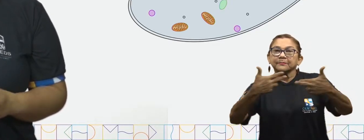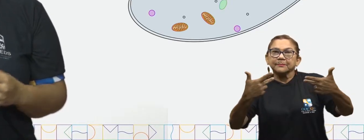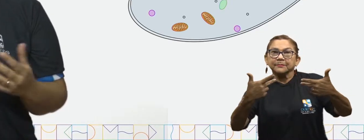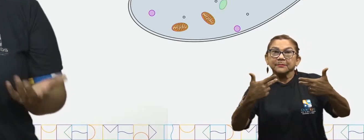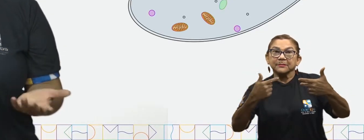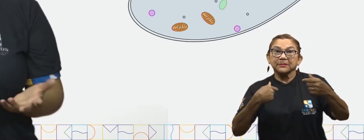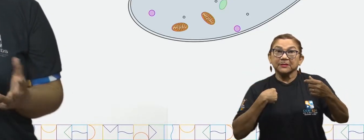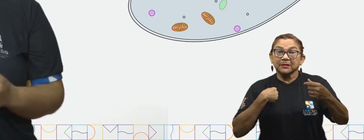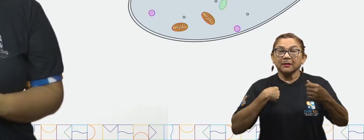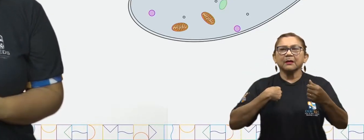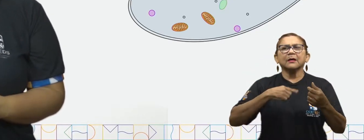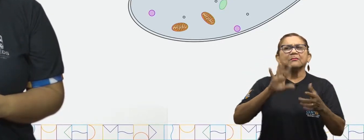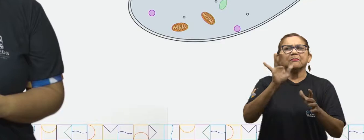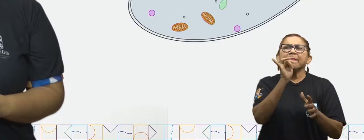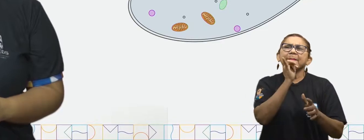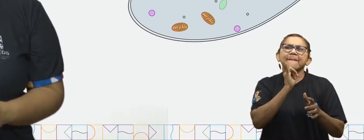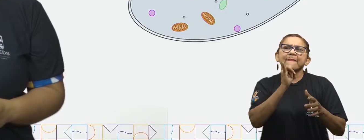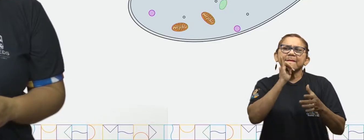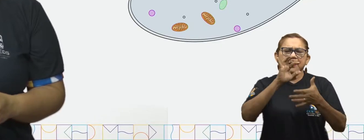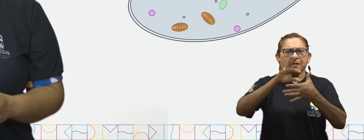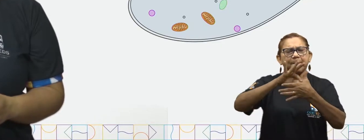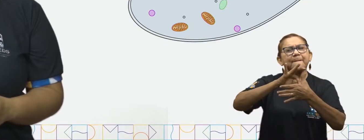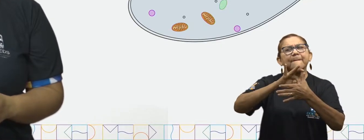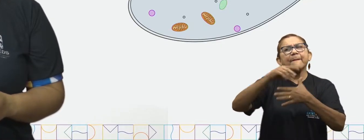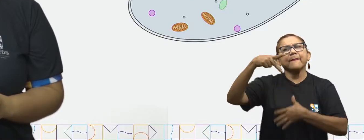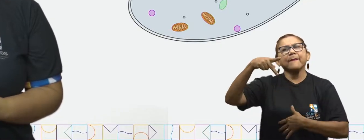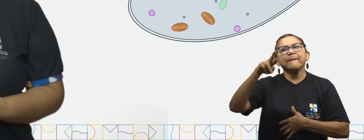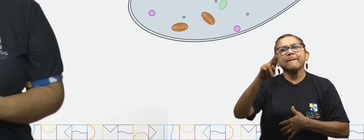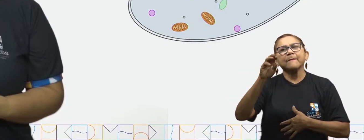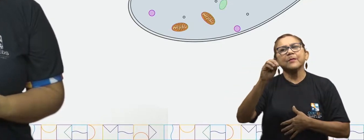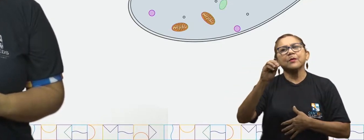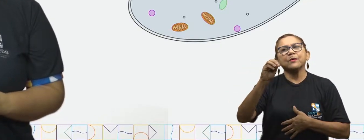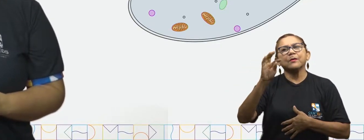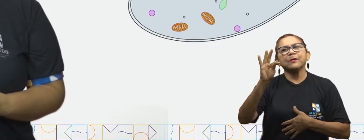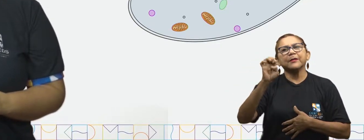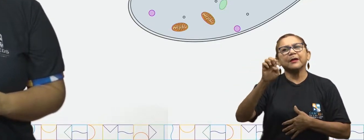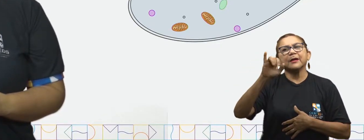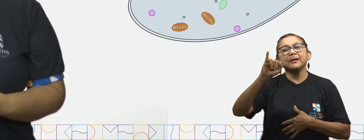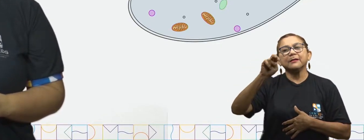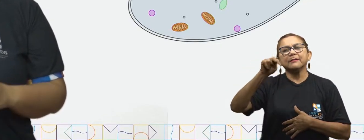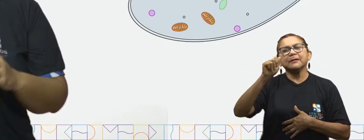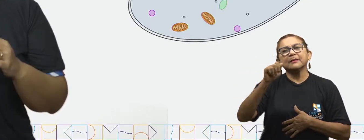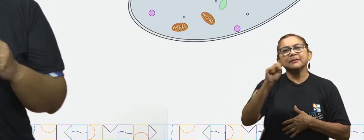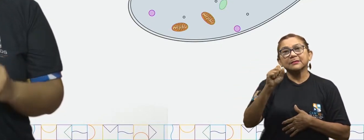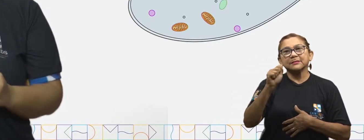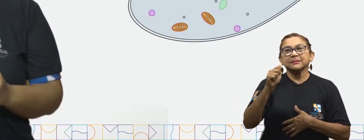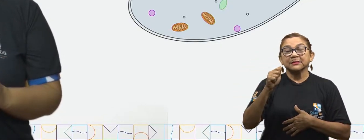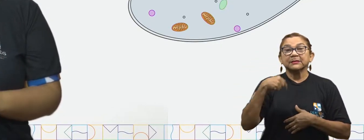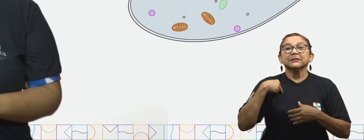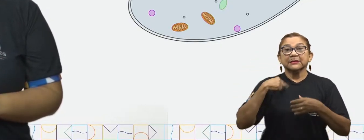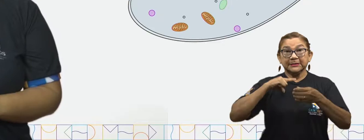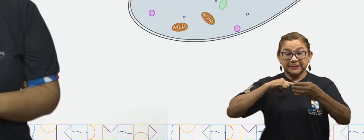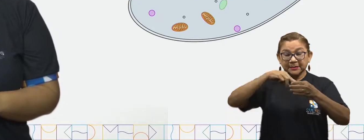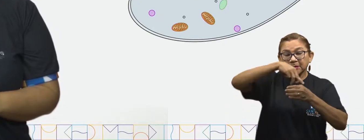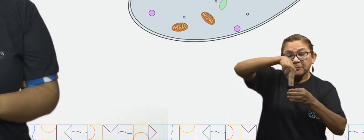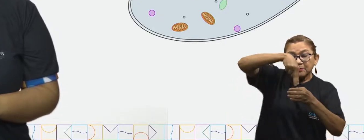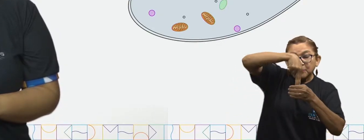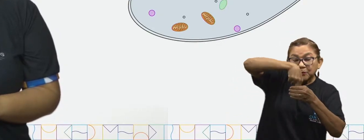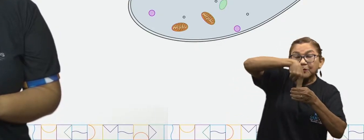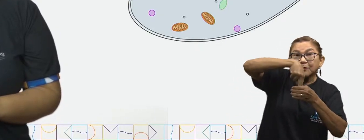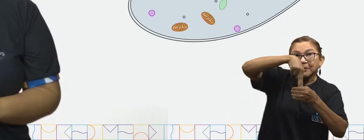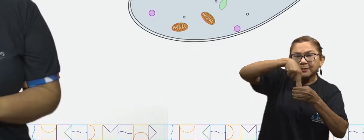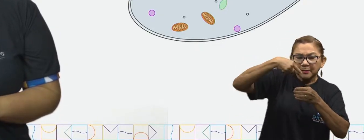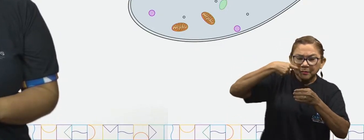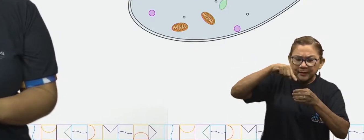que formam as carnes, por exemplo. O núcleo é formado por uma membrana que possui em seu interior o